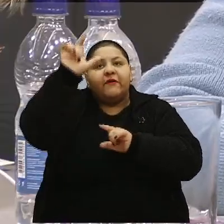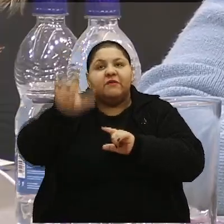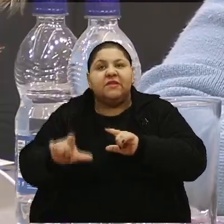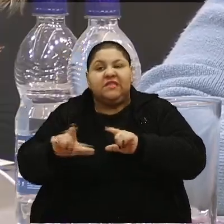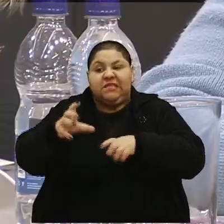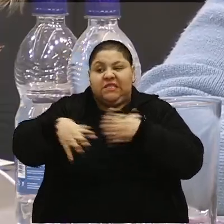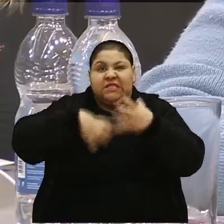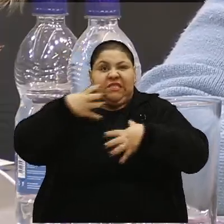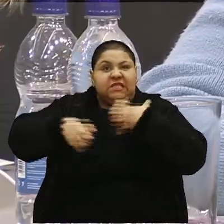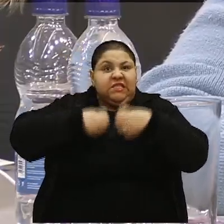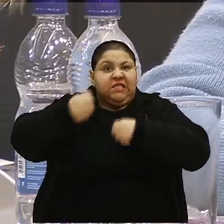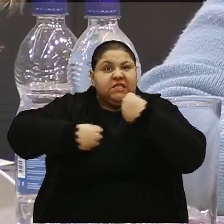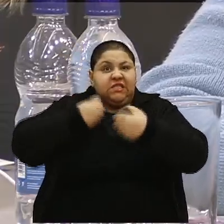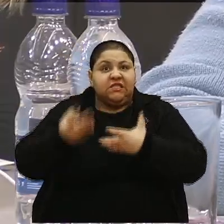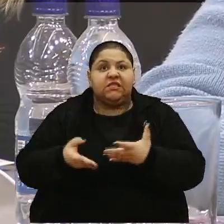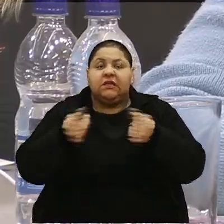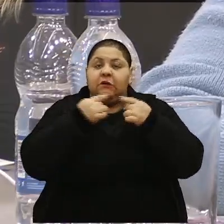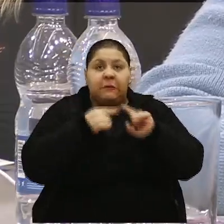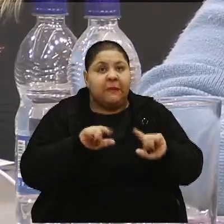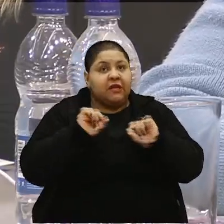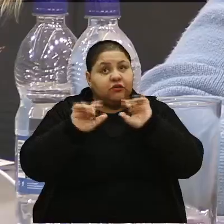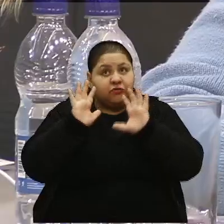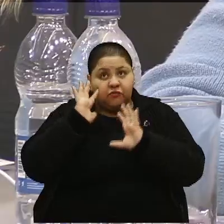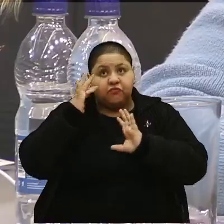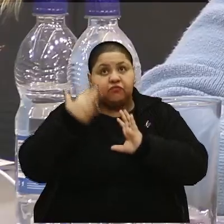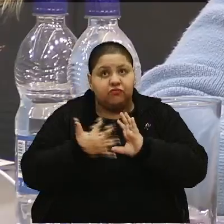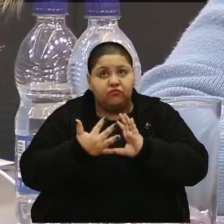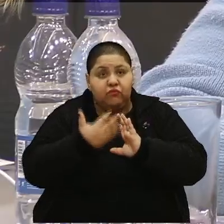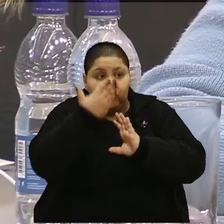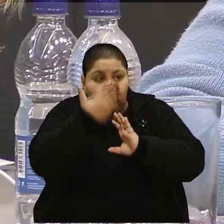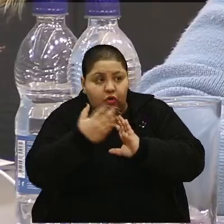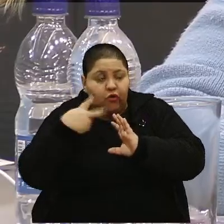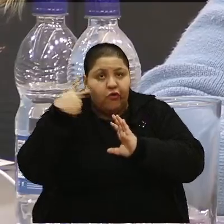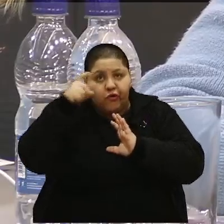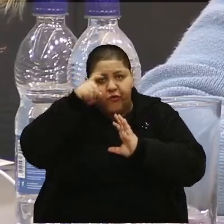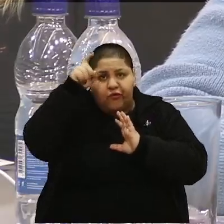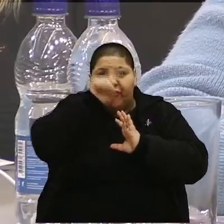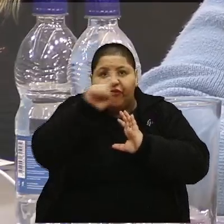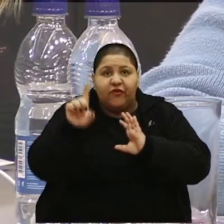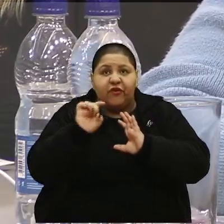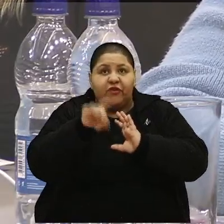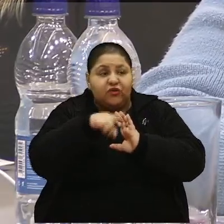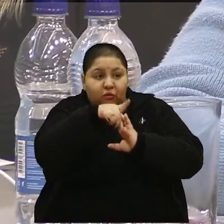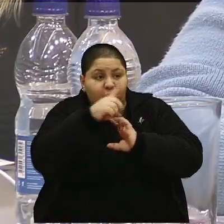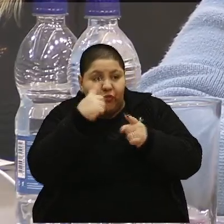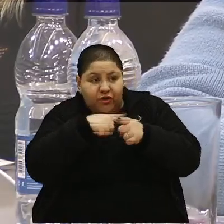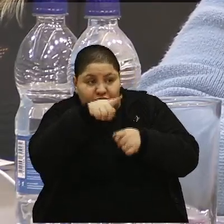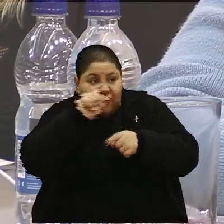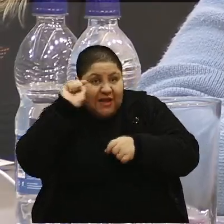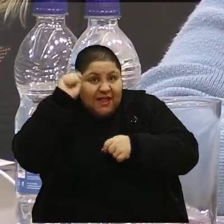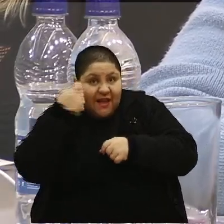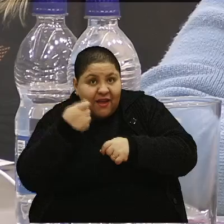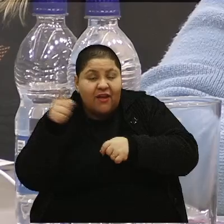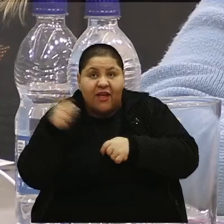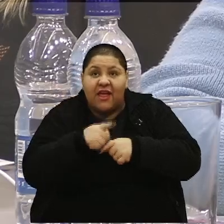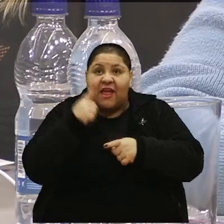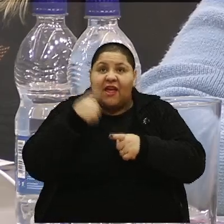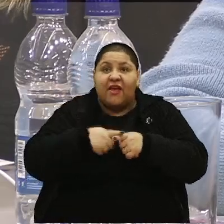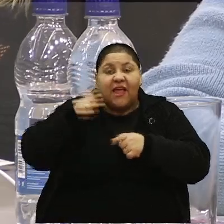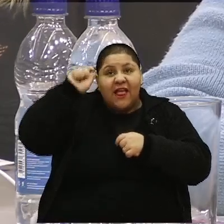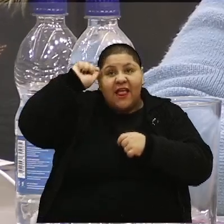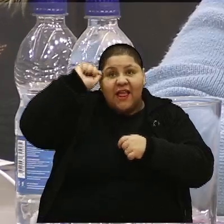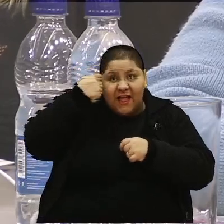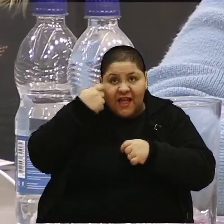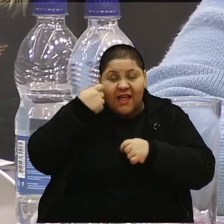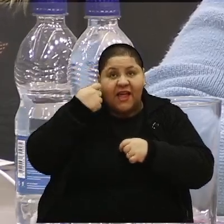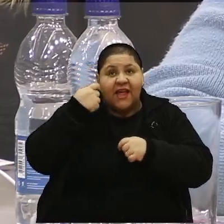ódio. Peço uma Mas parte, vereador. a situação do senhor, vereador, especificamente, não é só porque o senhor é negro. É porque o senhor é negro,